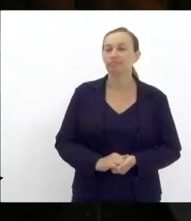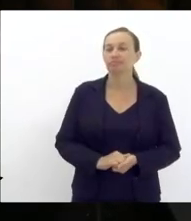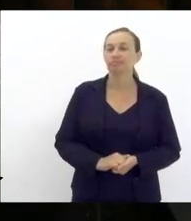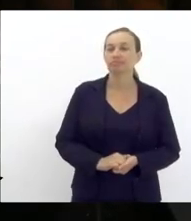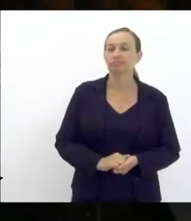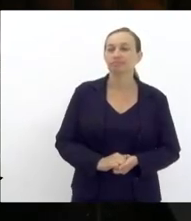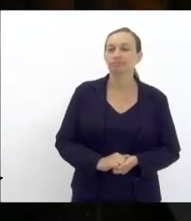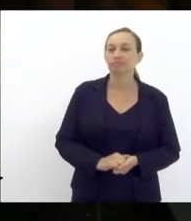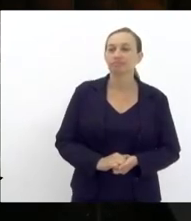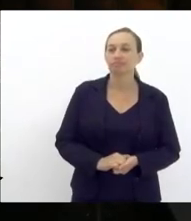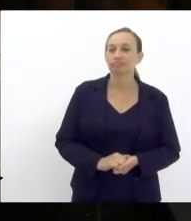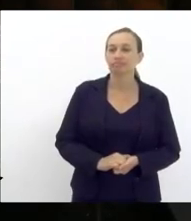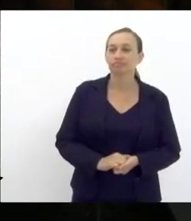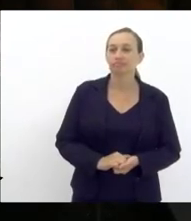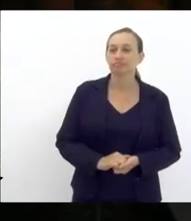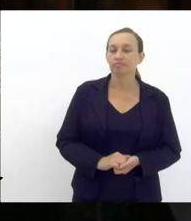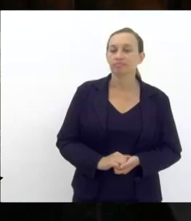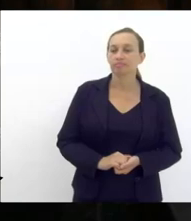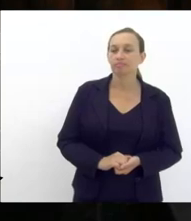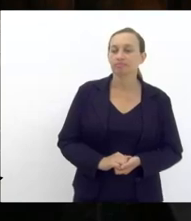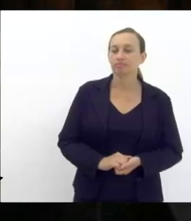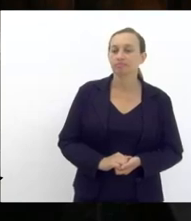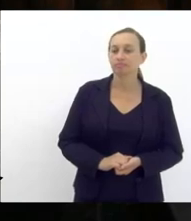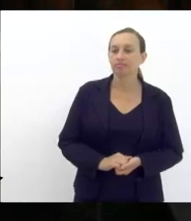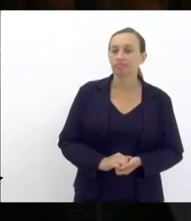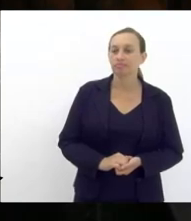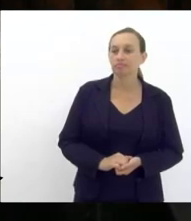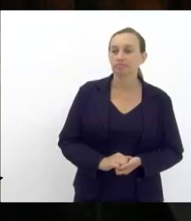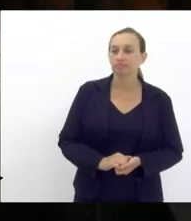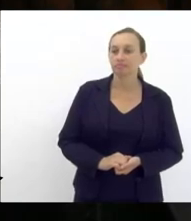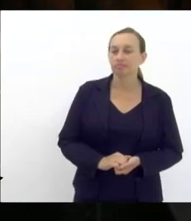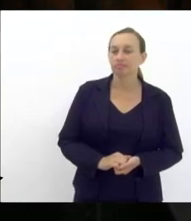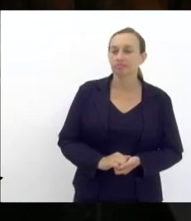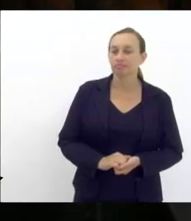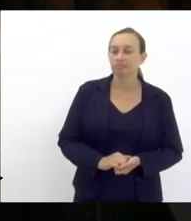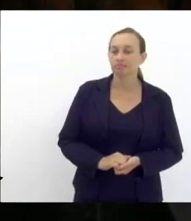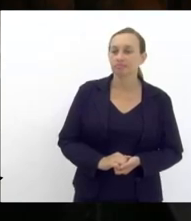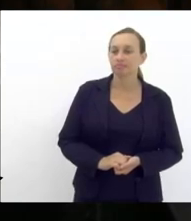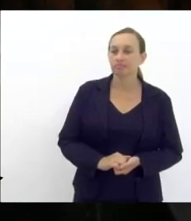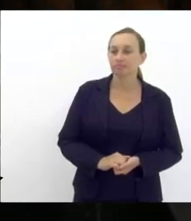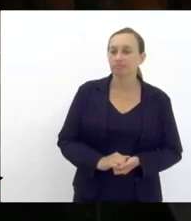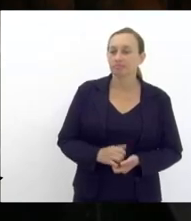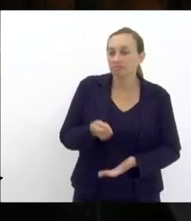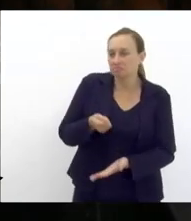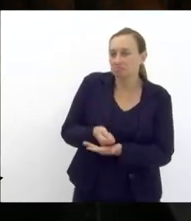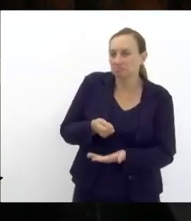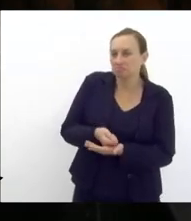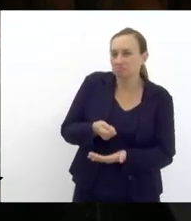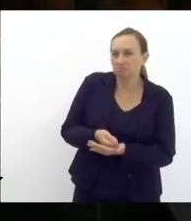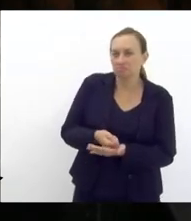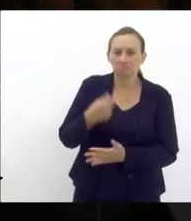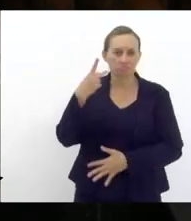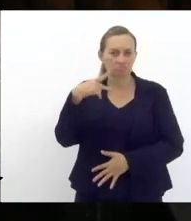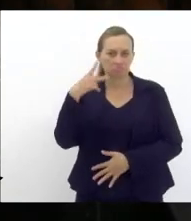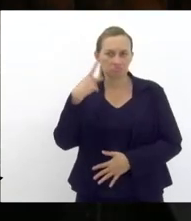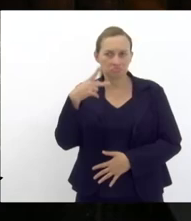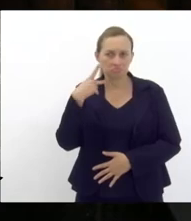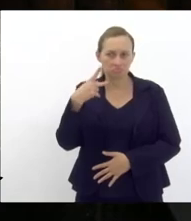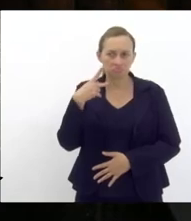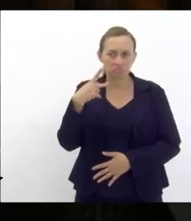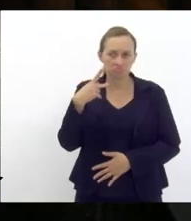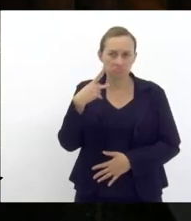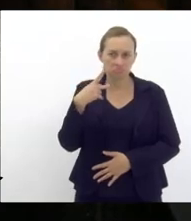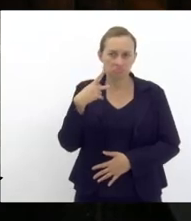se isso não for considerado como uma política obrigatória de